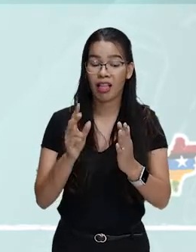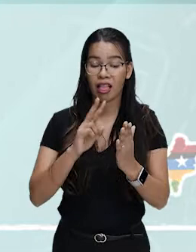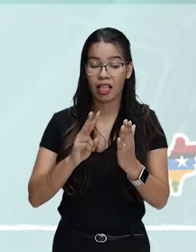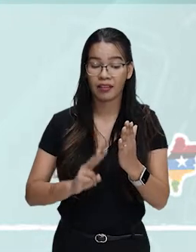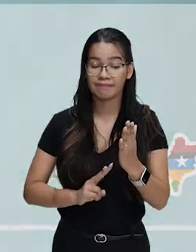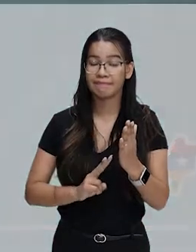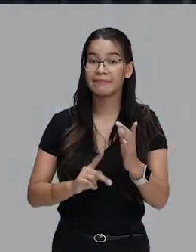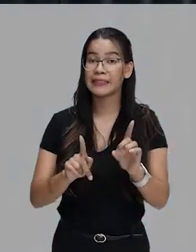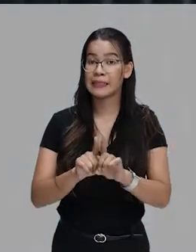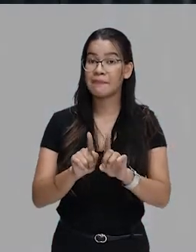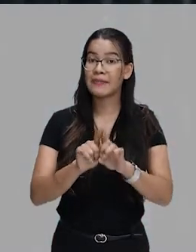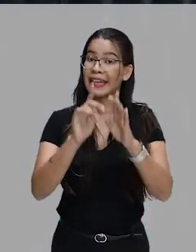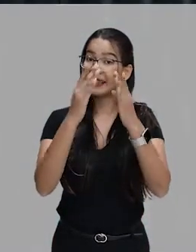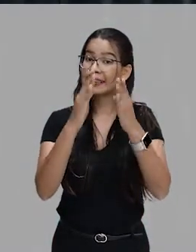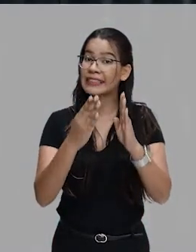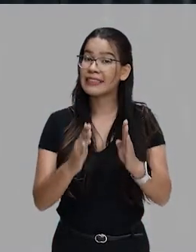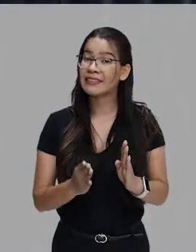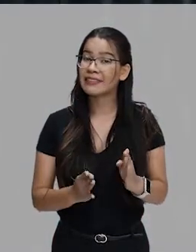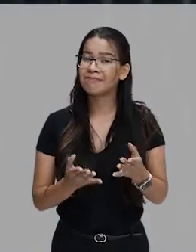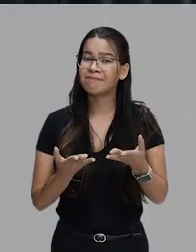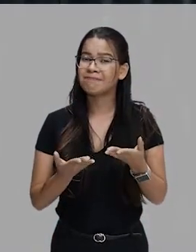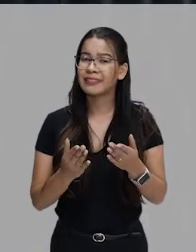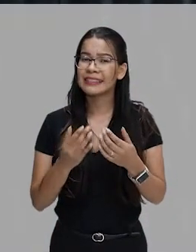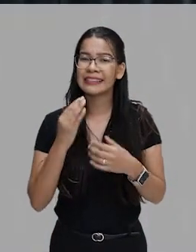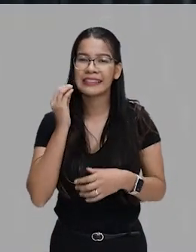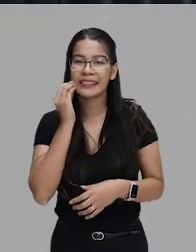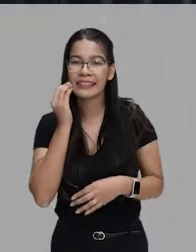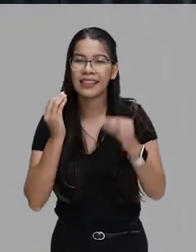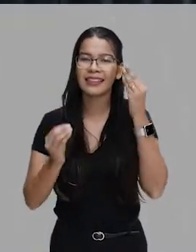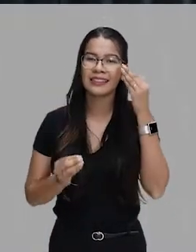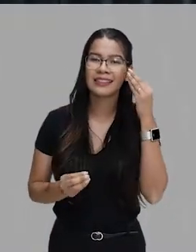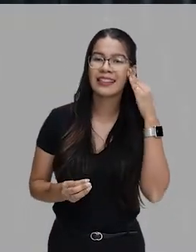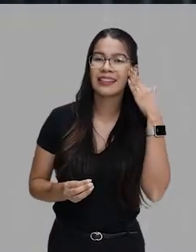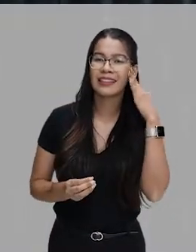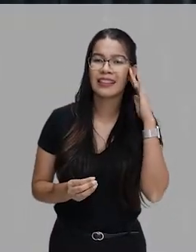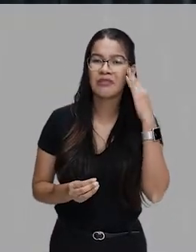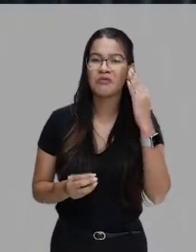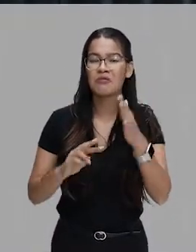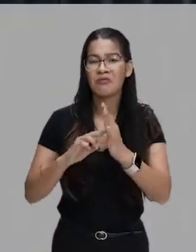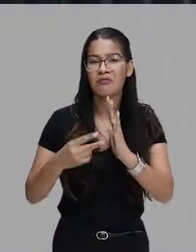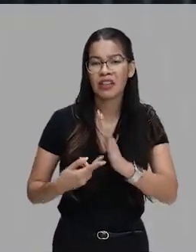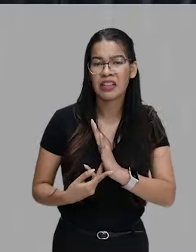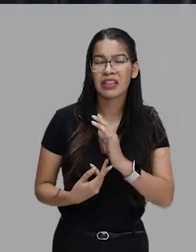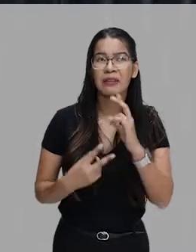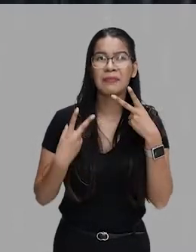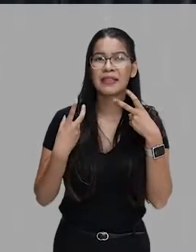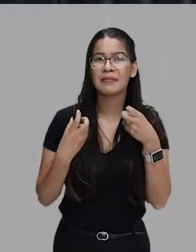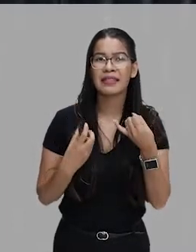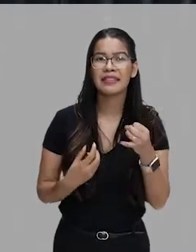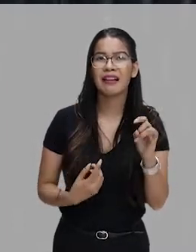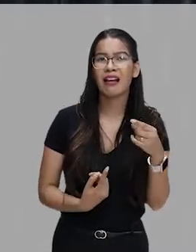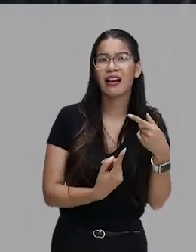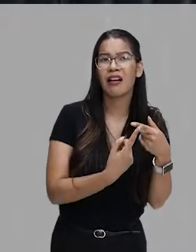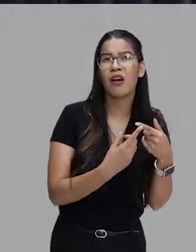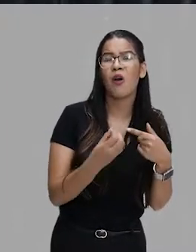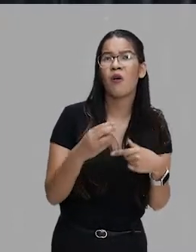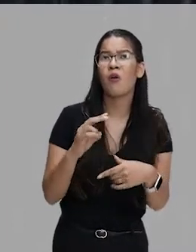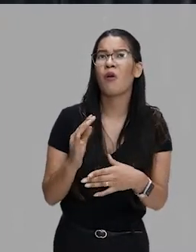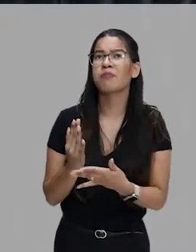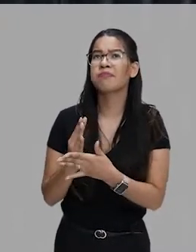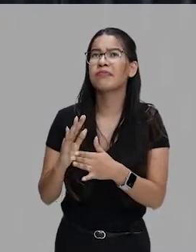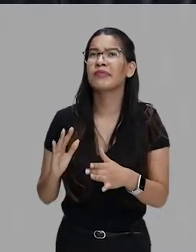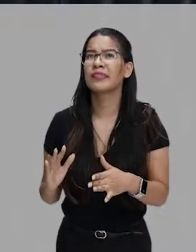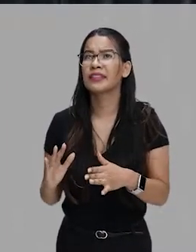período, analisá-lo, ver o sentido entre as orações e ver se há uma relação de adição, de conclusão,